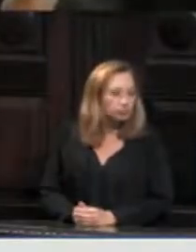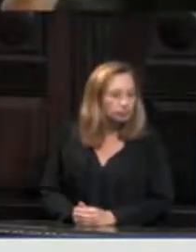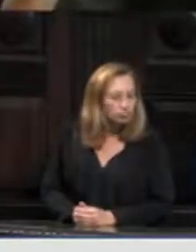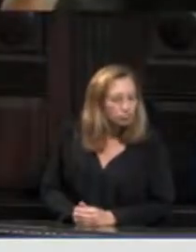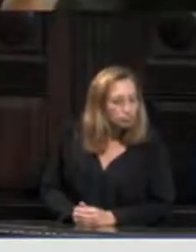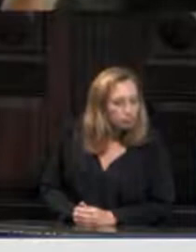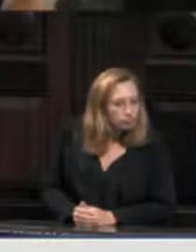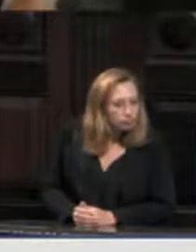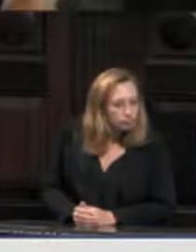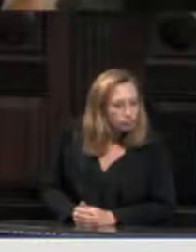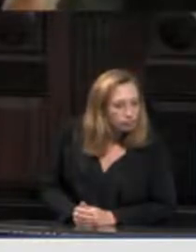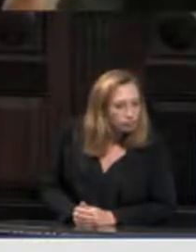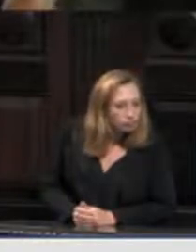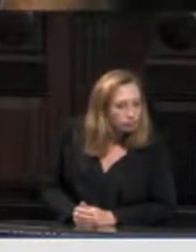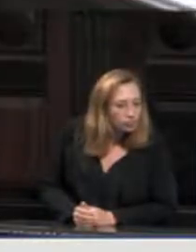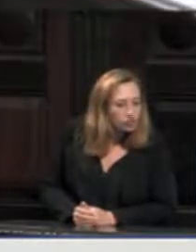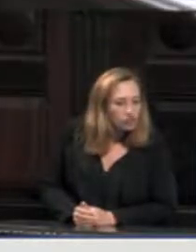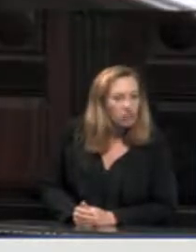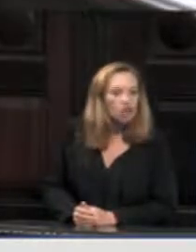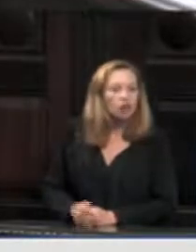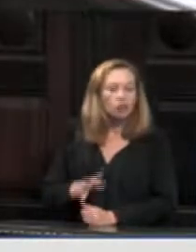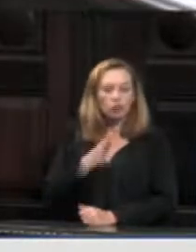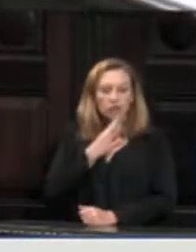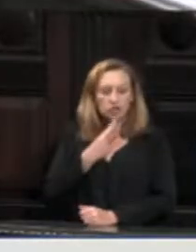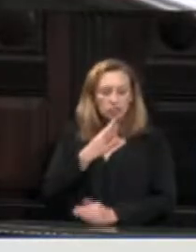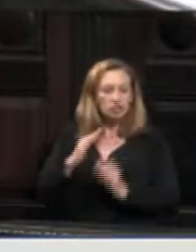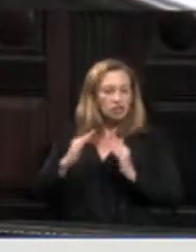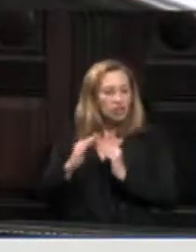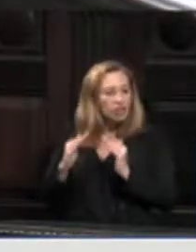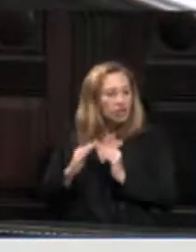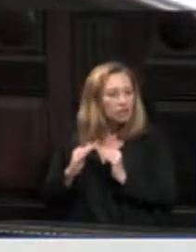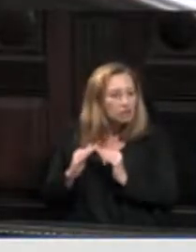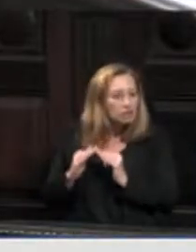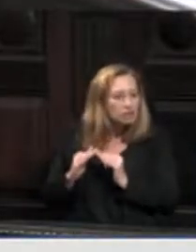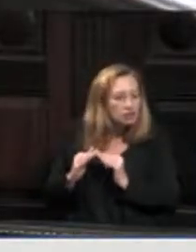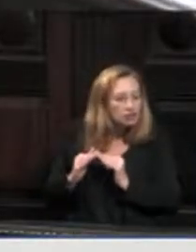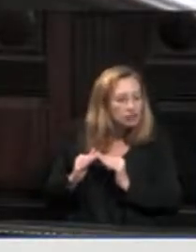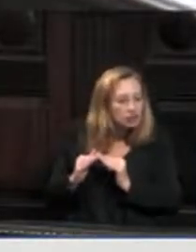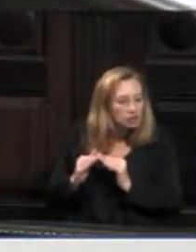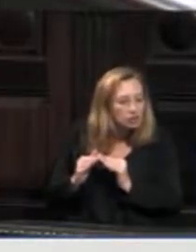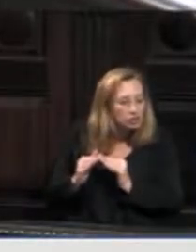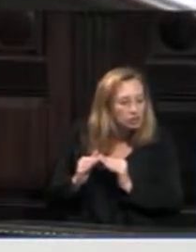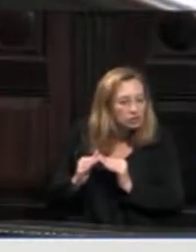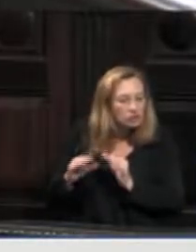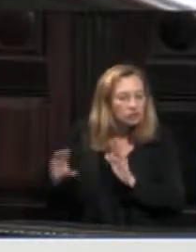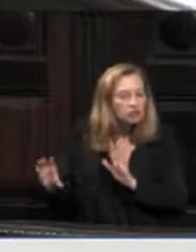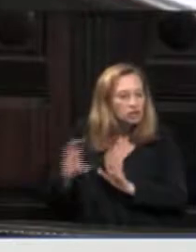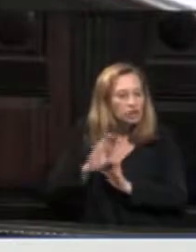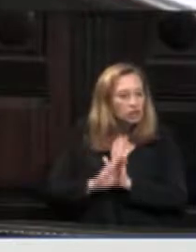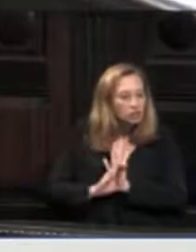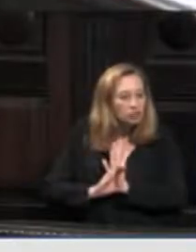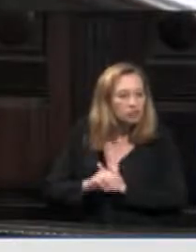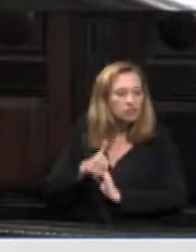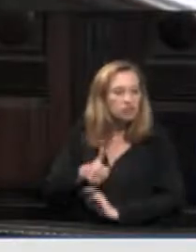dar conhecimento à casa do teor da emenda